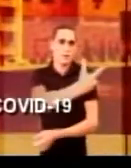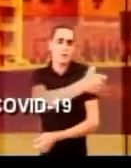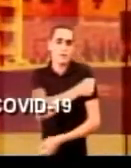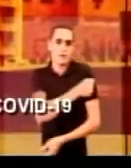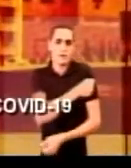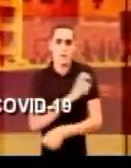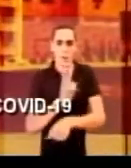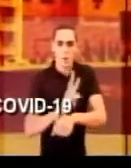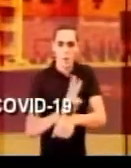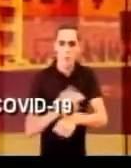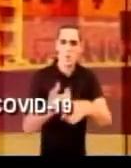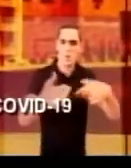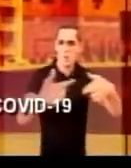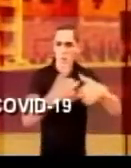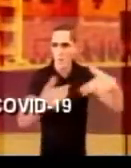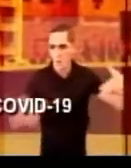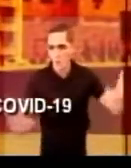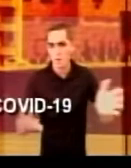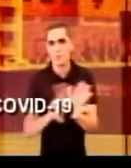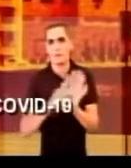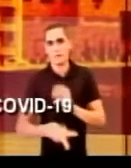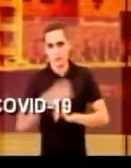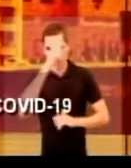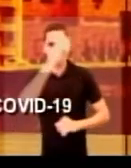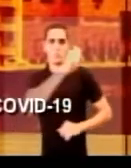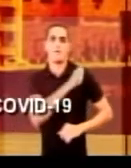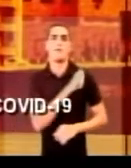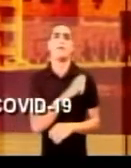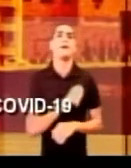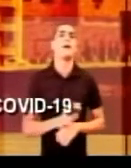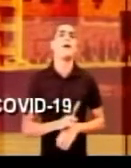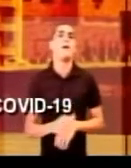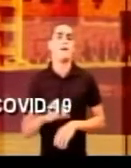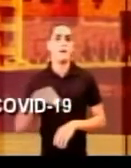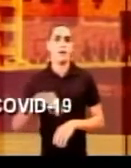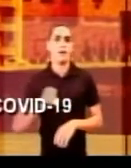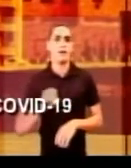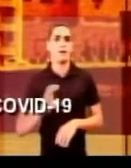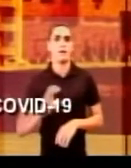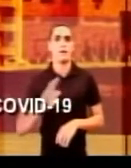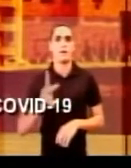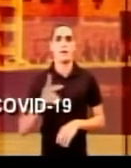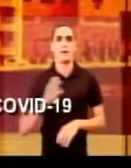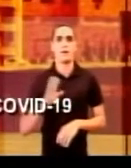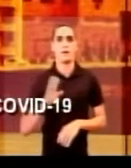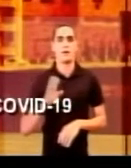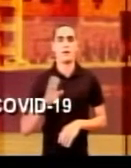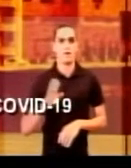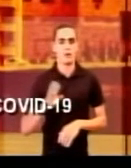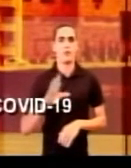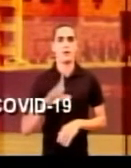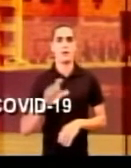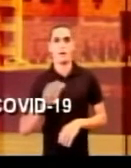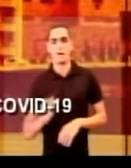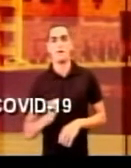de São José do Rio Preto, que é a Michela, que vai detalhar cada